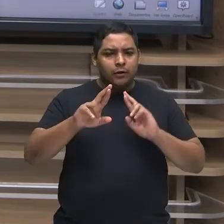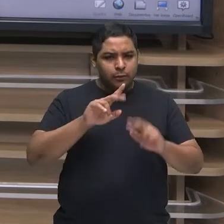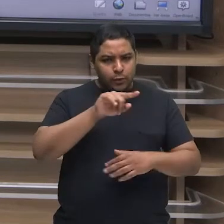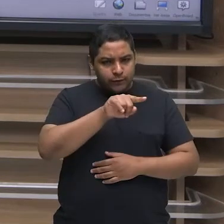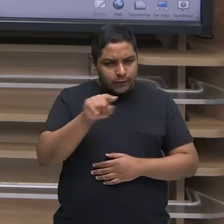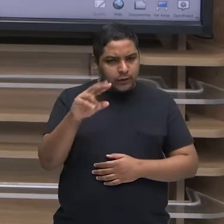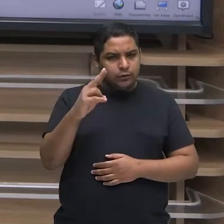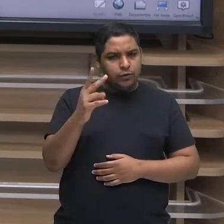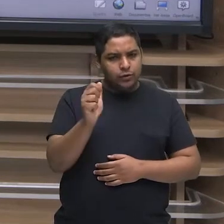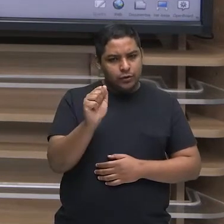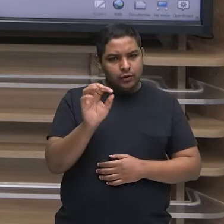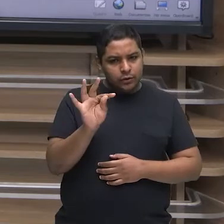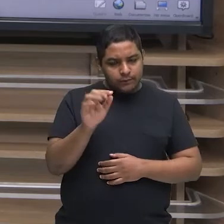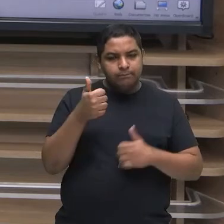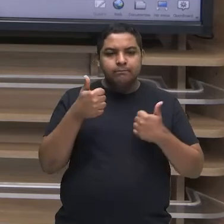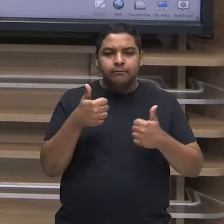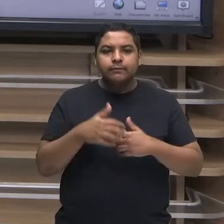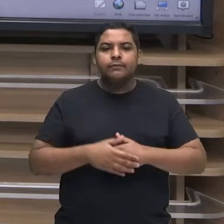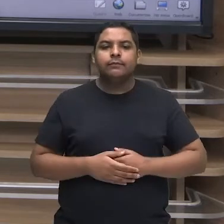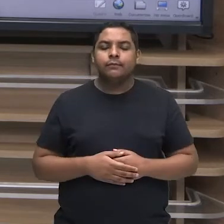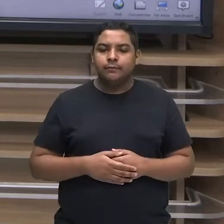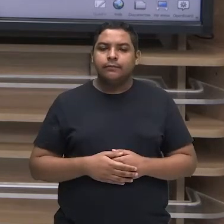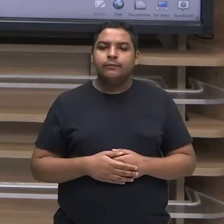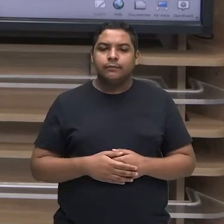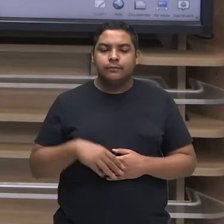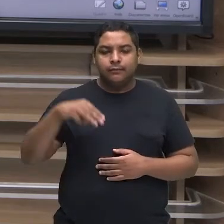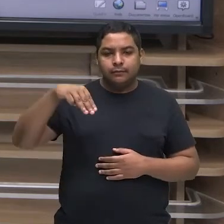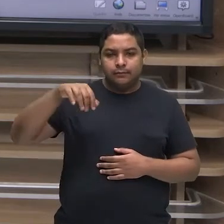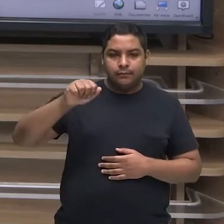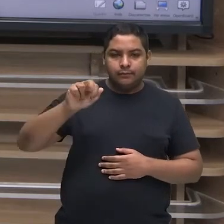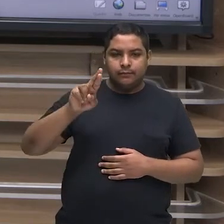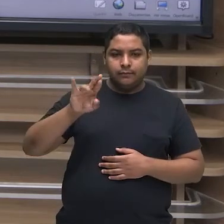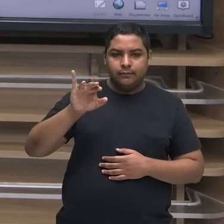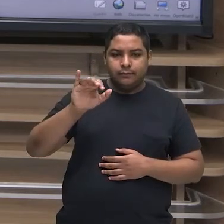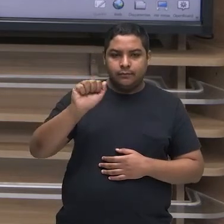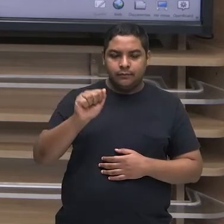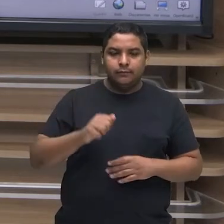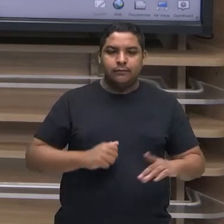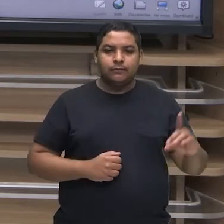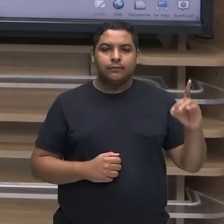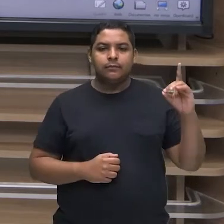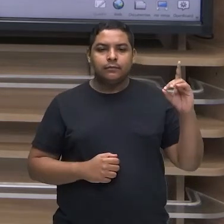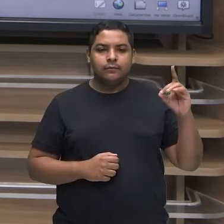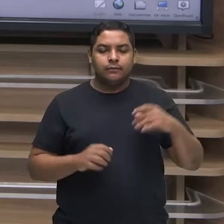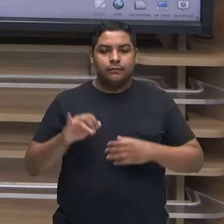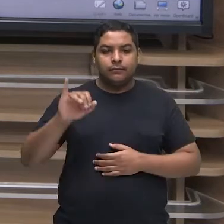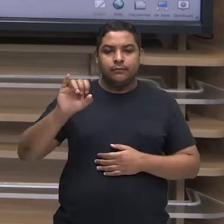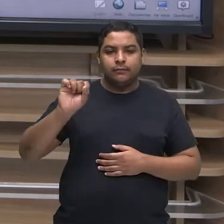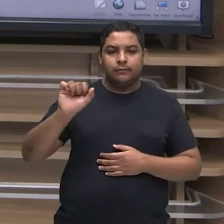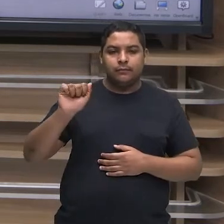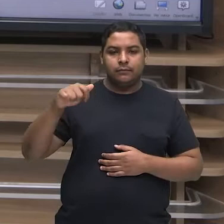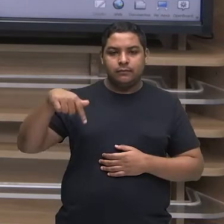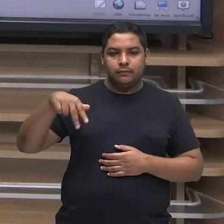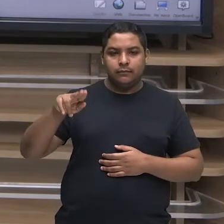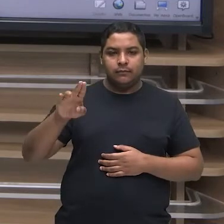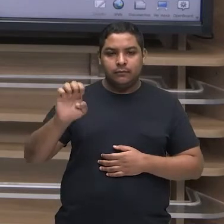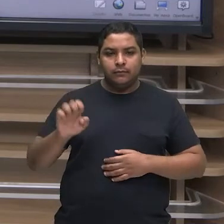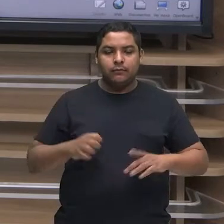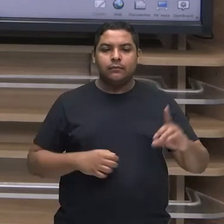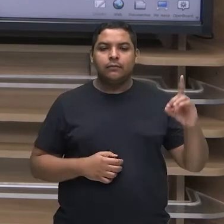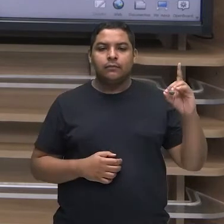responderam. Então, aqui a questão 2, a Maria respondeu letra D, o Isaac também letra